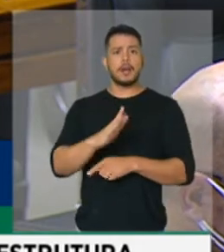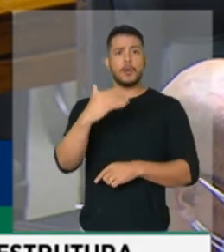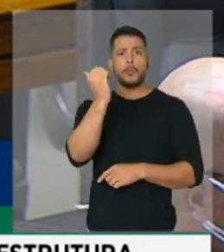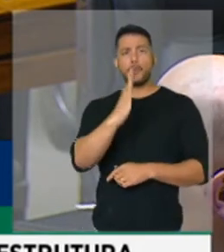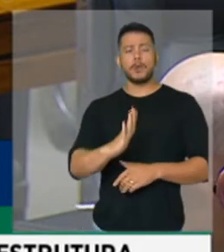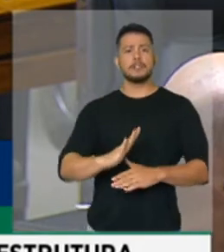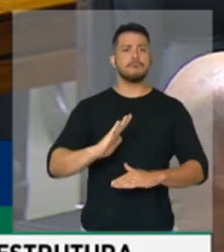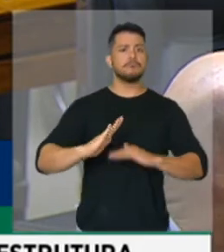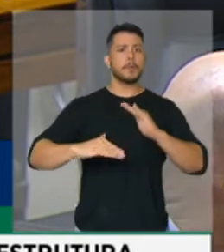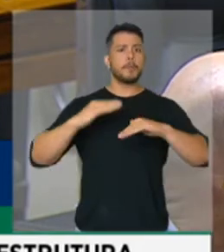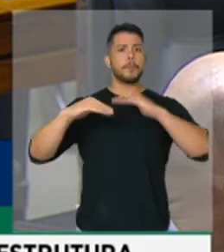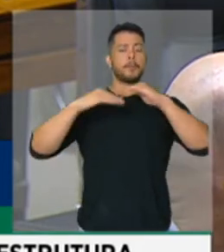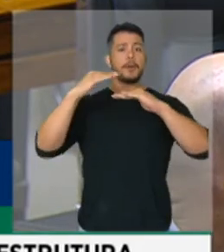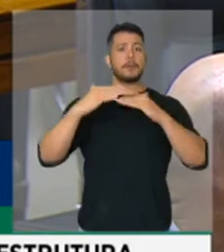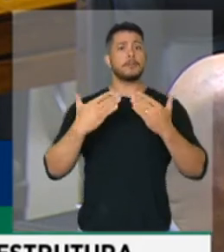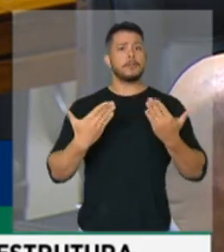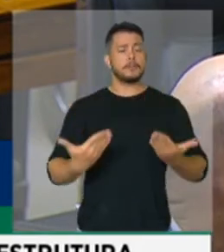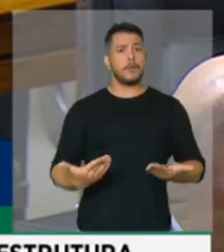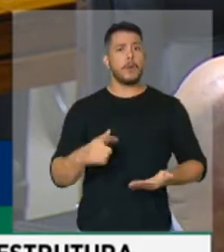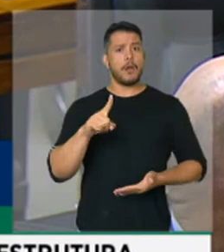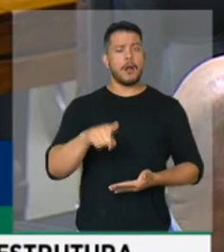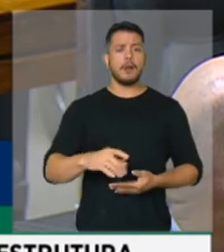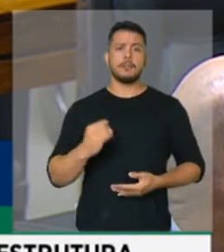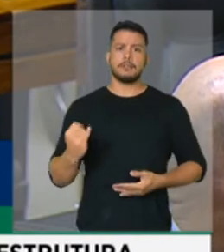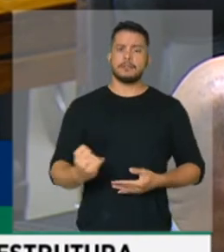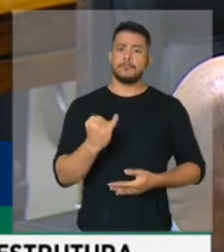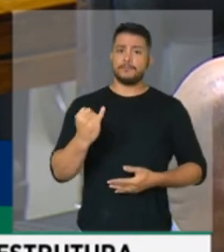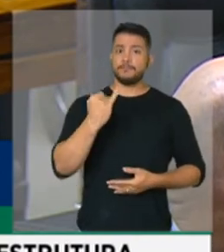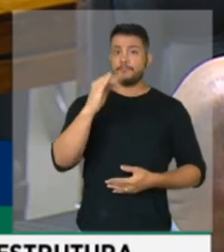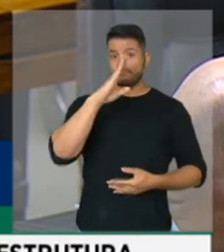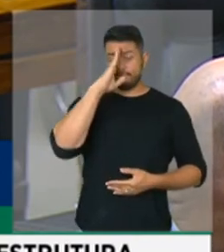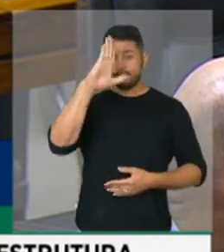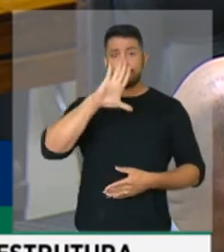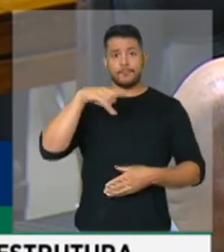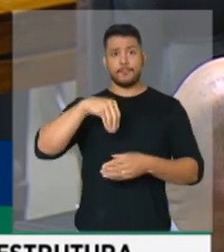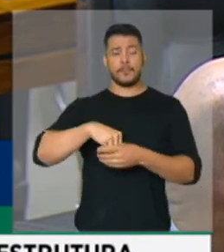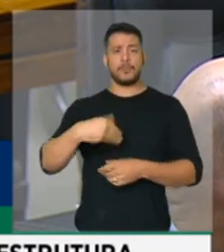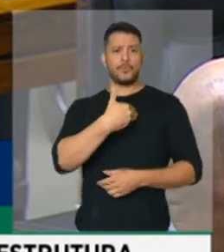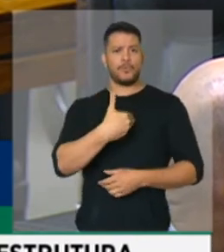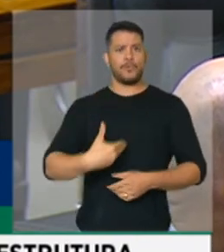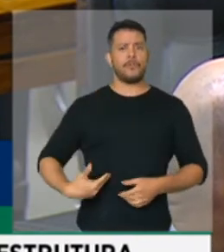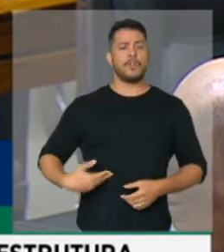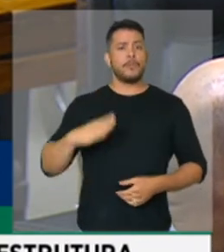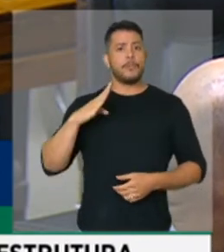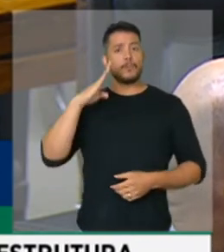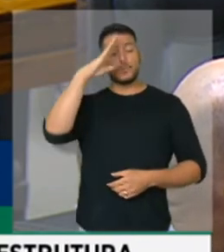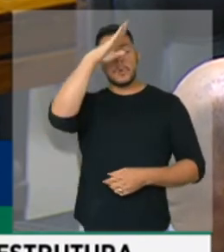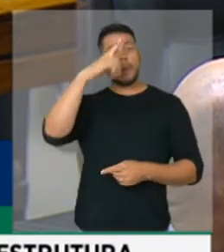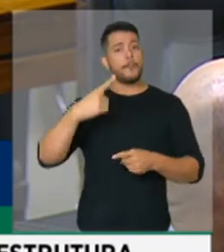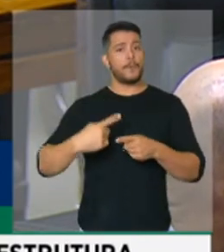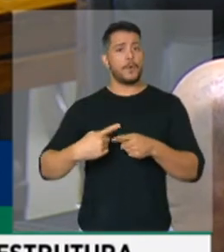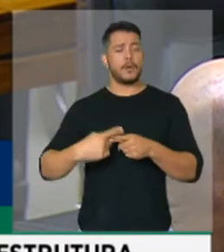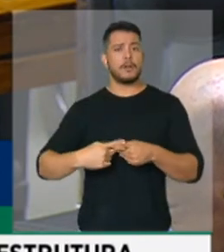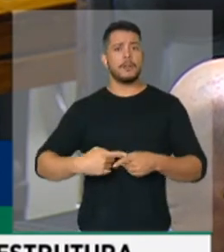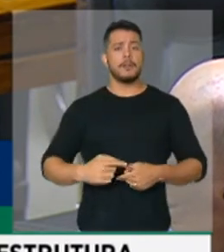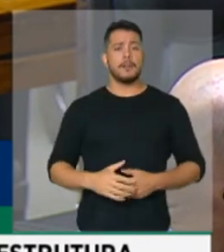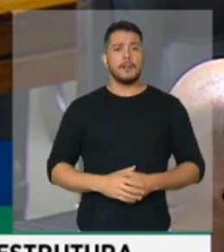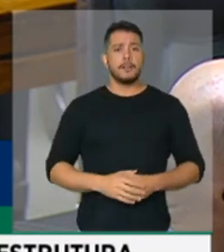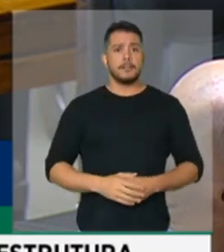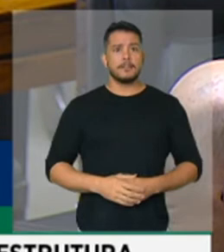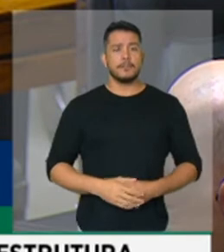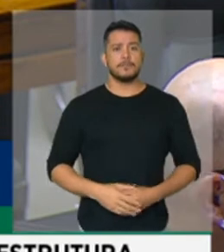necessário, especialmente no governo do presidente Jair Bolsonaro, porque é um governo que desmontou